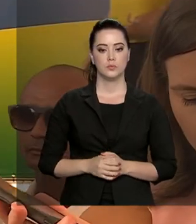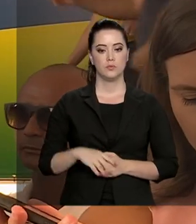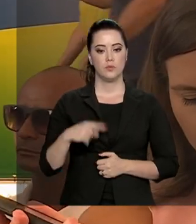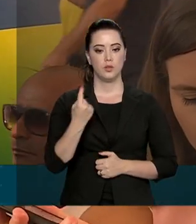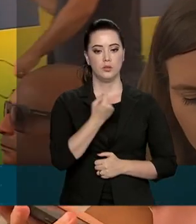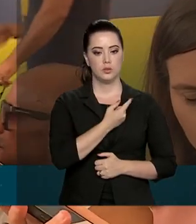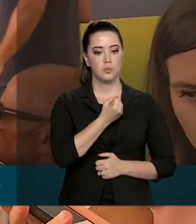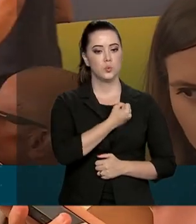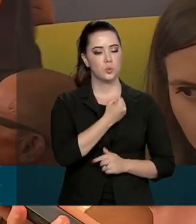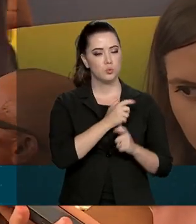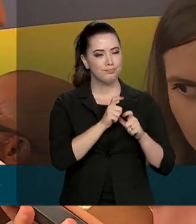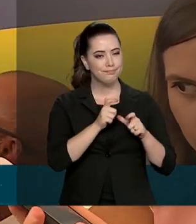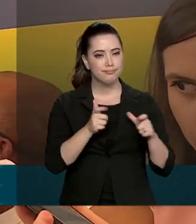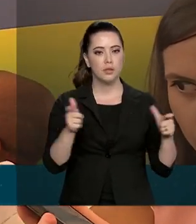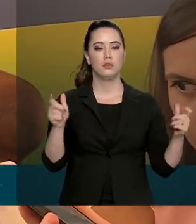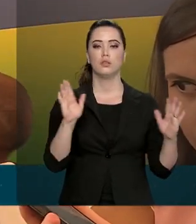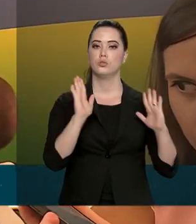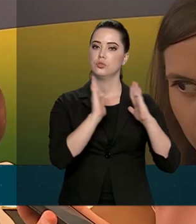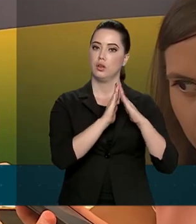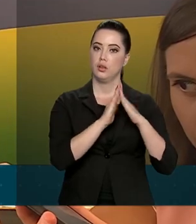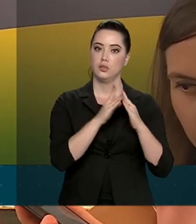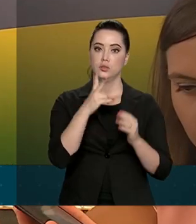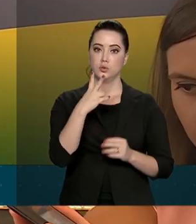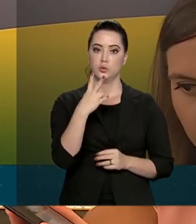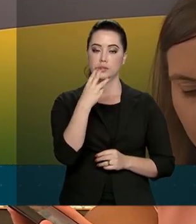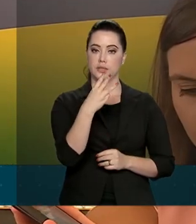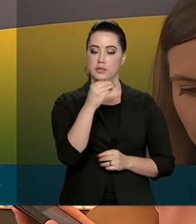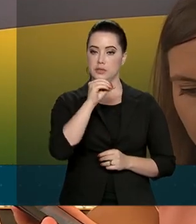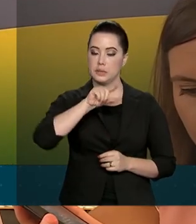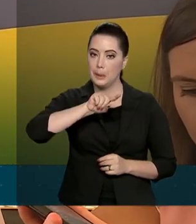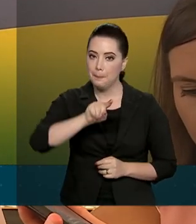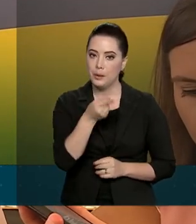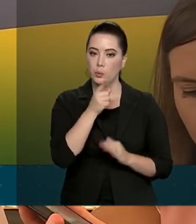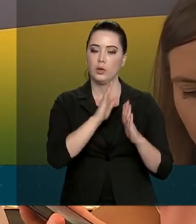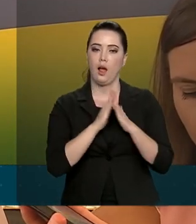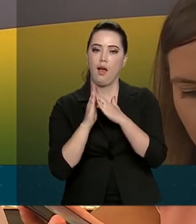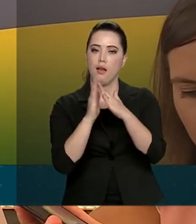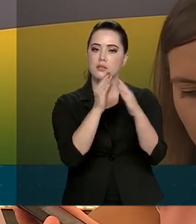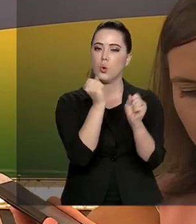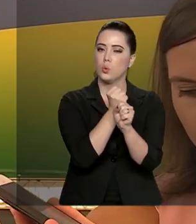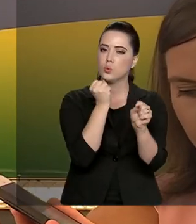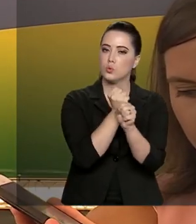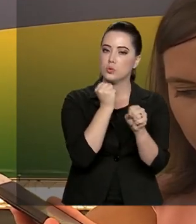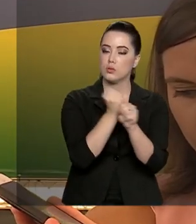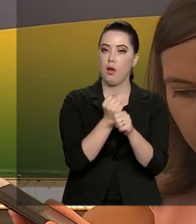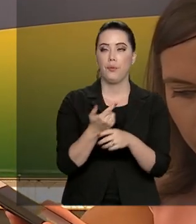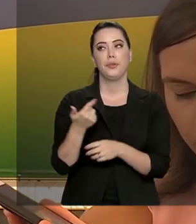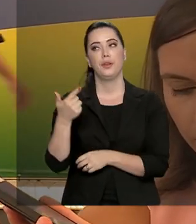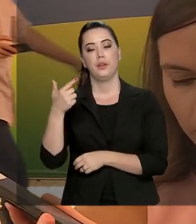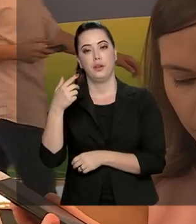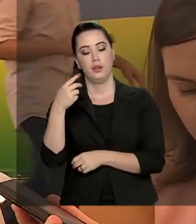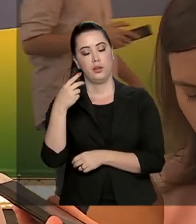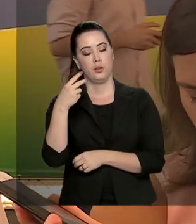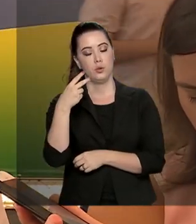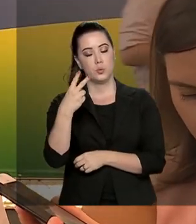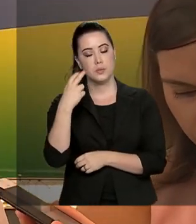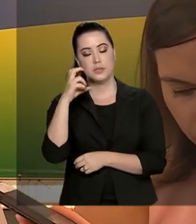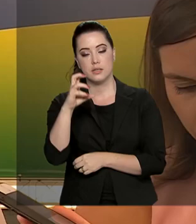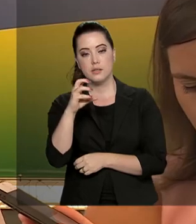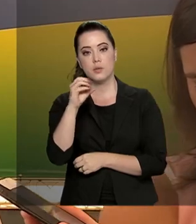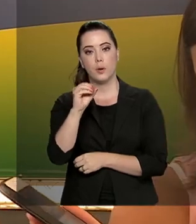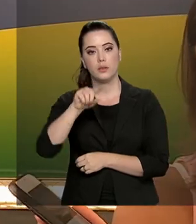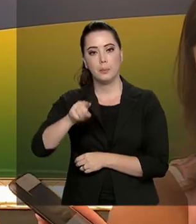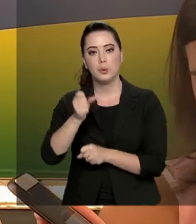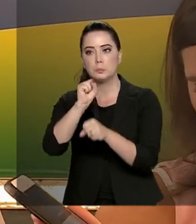um estoque muito grande, são mais de 230 mil unidades em construção, mais de 50 mil unidades paralisadas. Estão falando de mais de 280 mil unidades